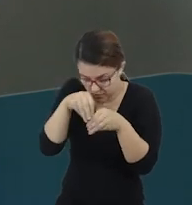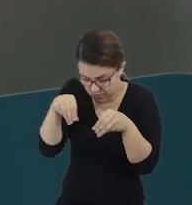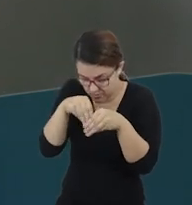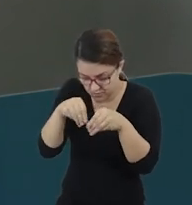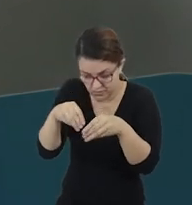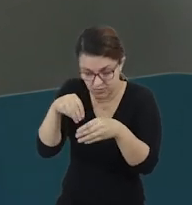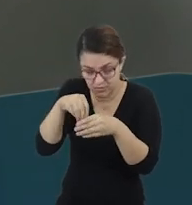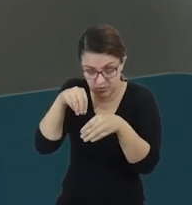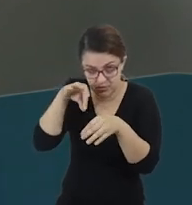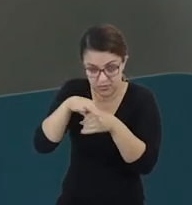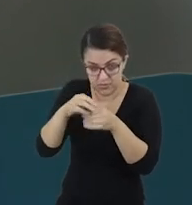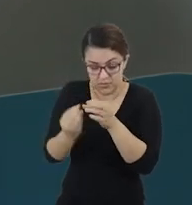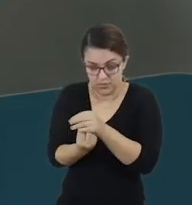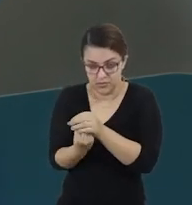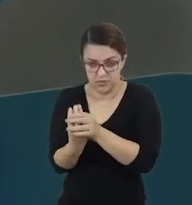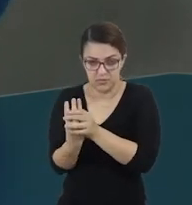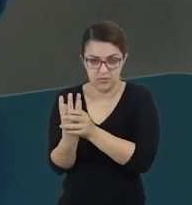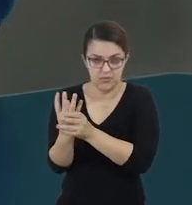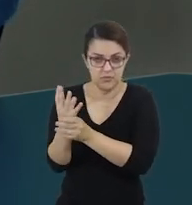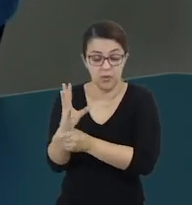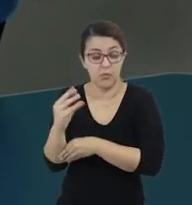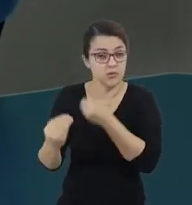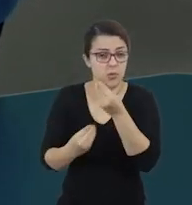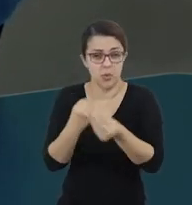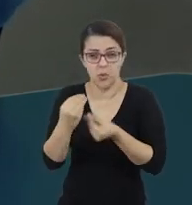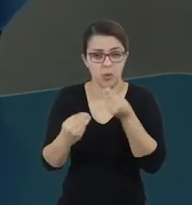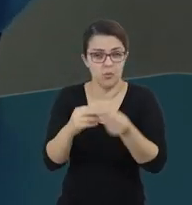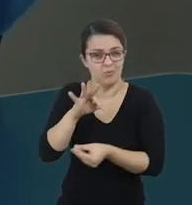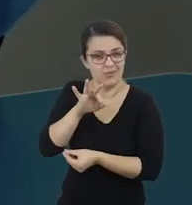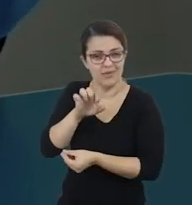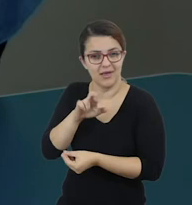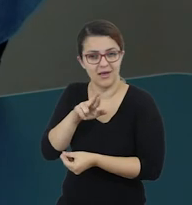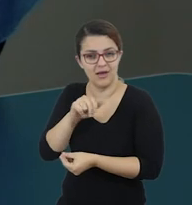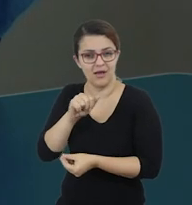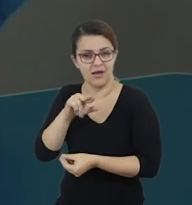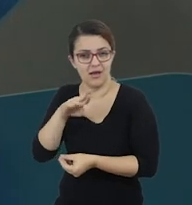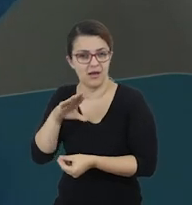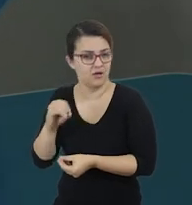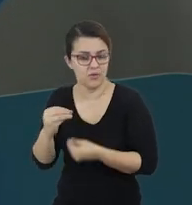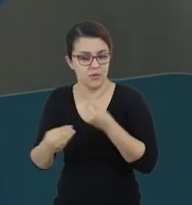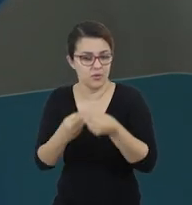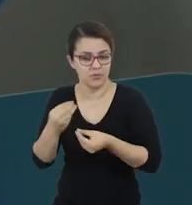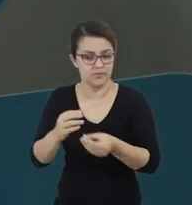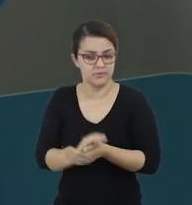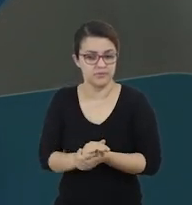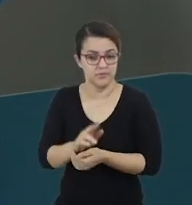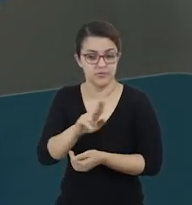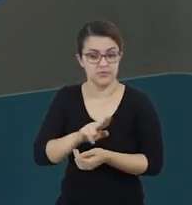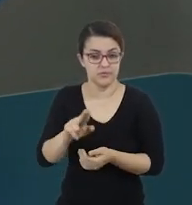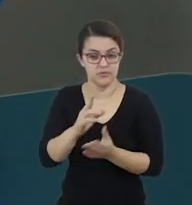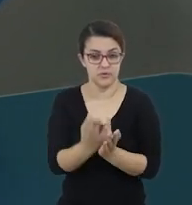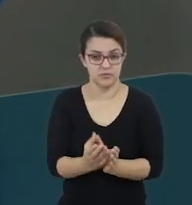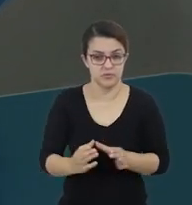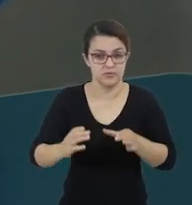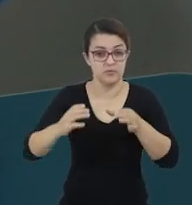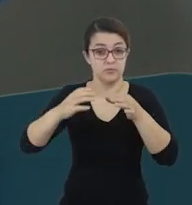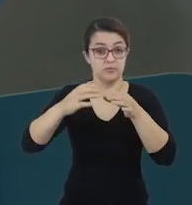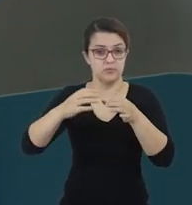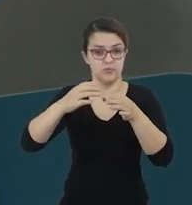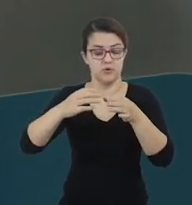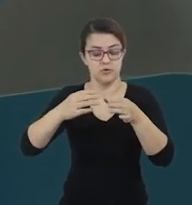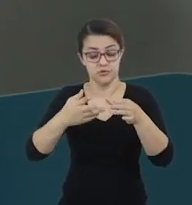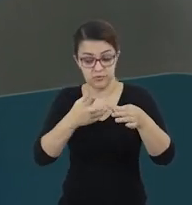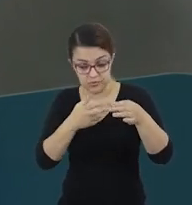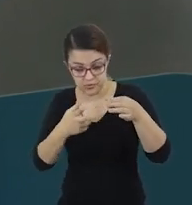dele. Como que você pode fazer esse terrário? Você vai precisar de um recipiente transparente, que pode